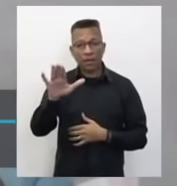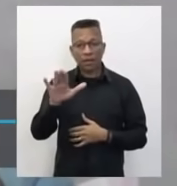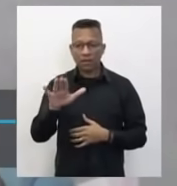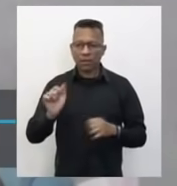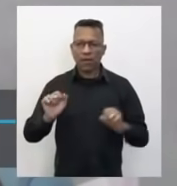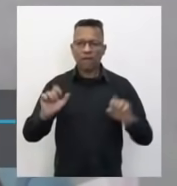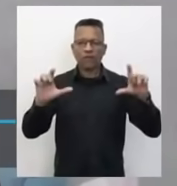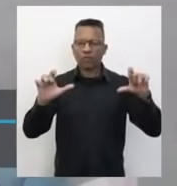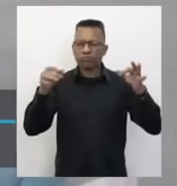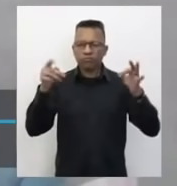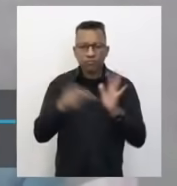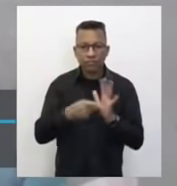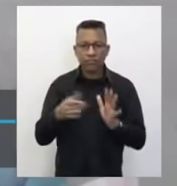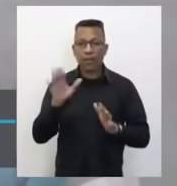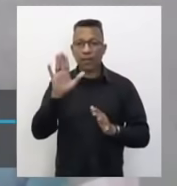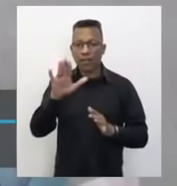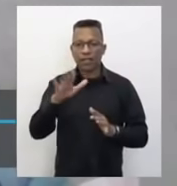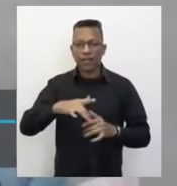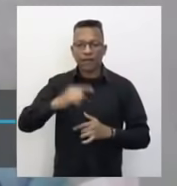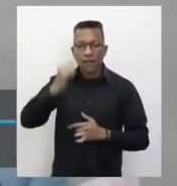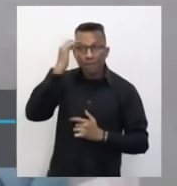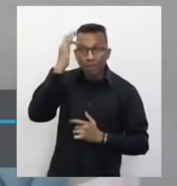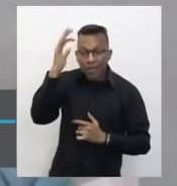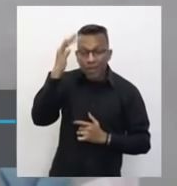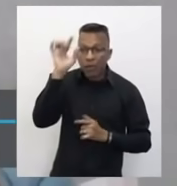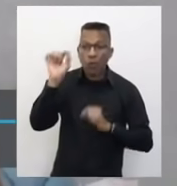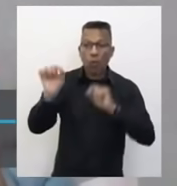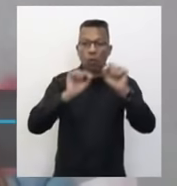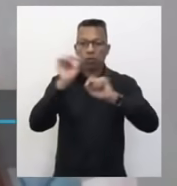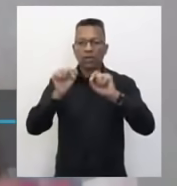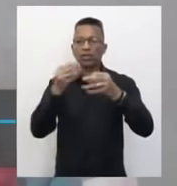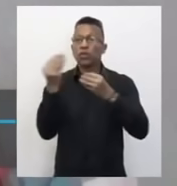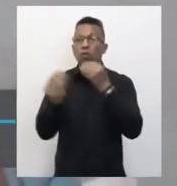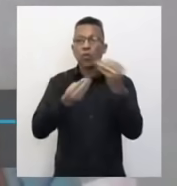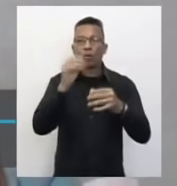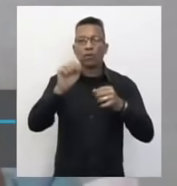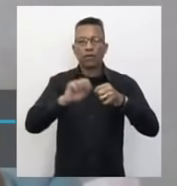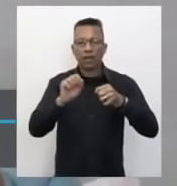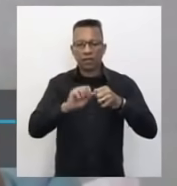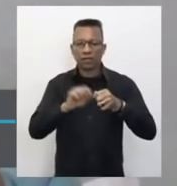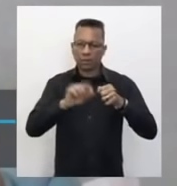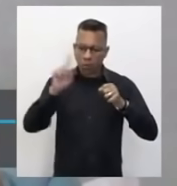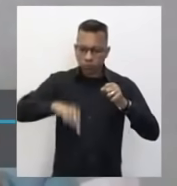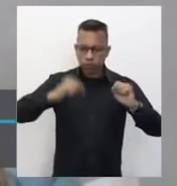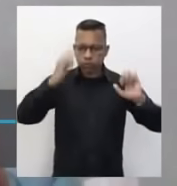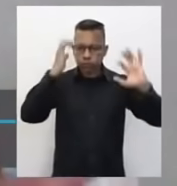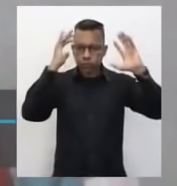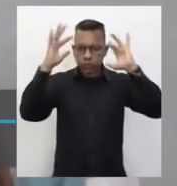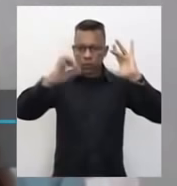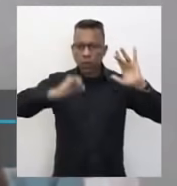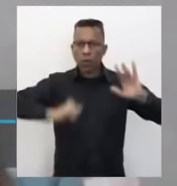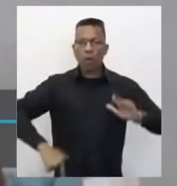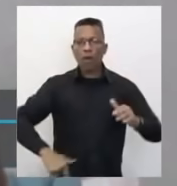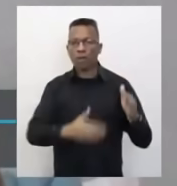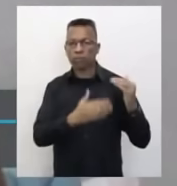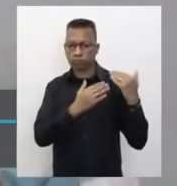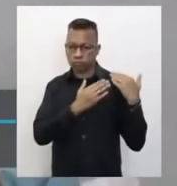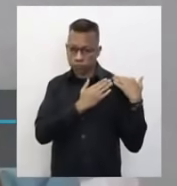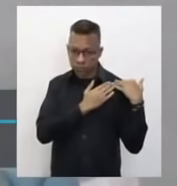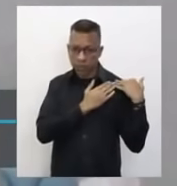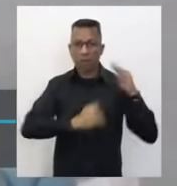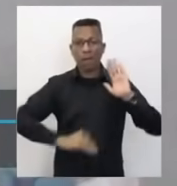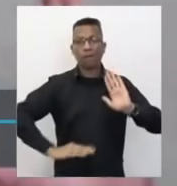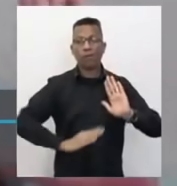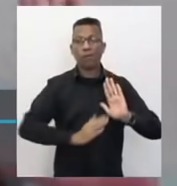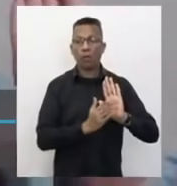real, mas ela foi pensada com intencionalidade, então ela é pensada com um propósito, na verdade é um meme que foi pensado